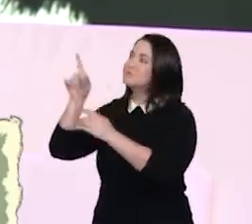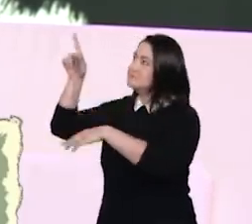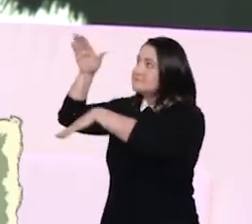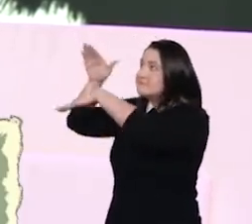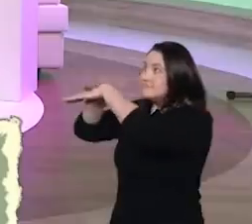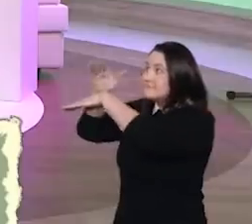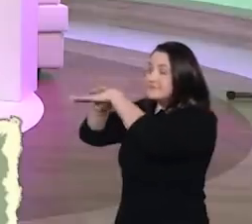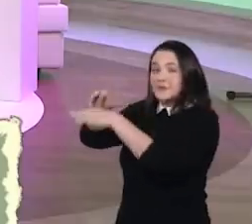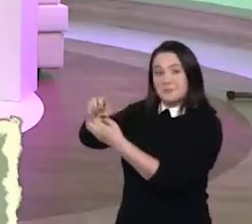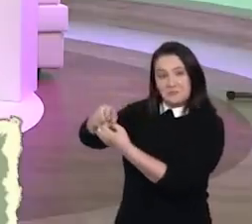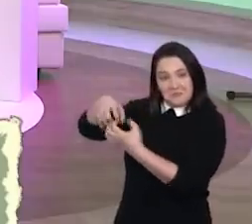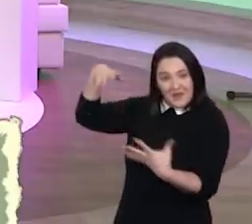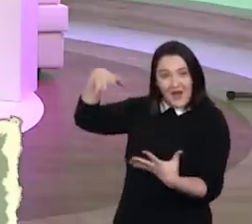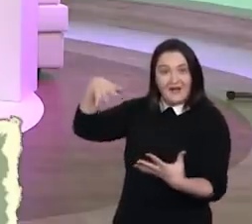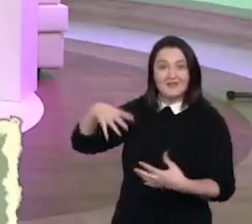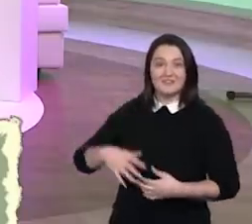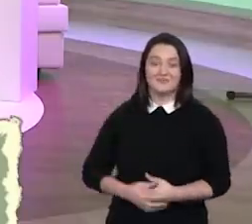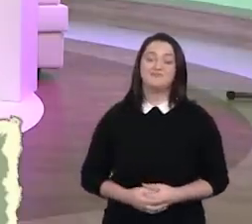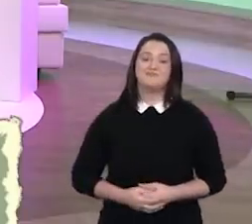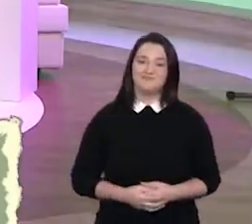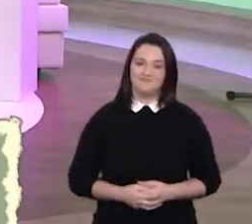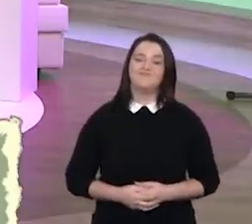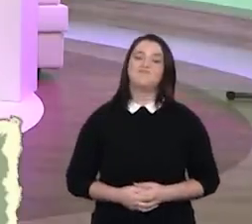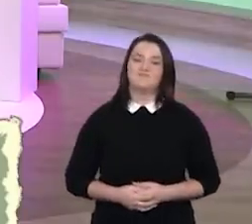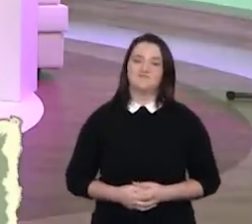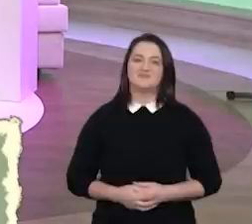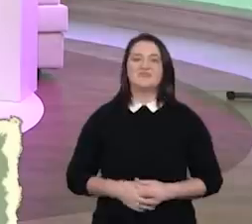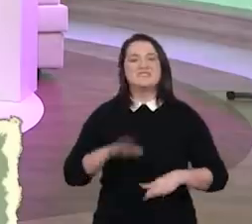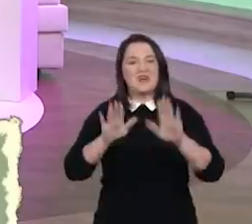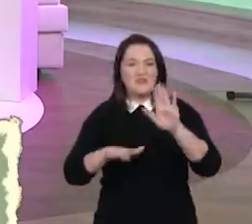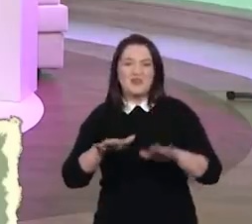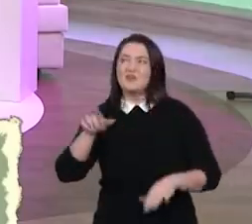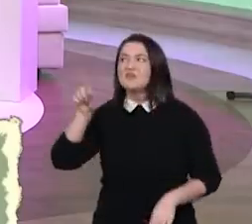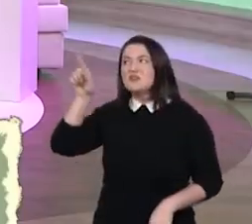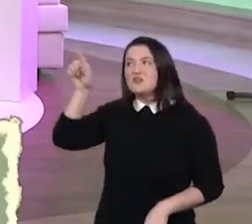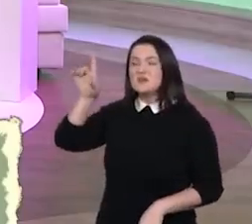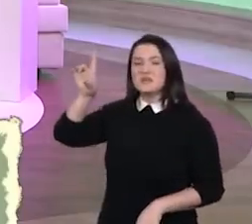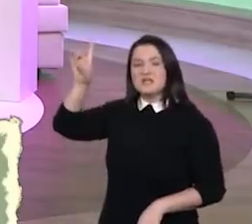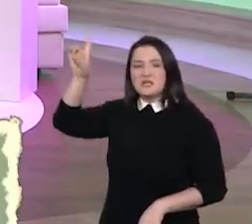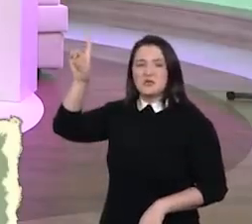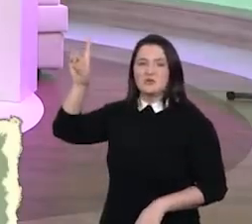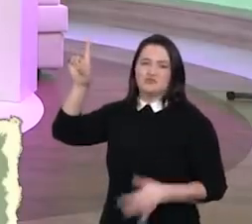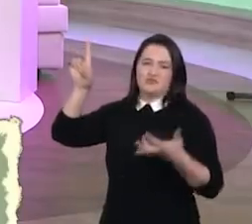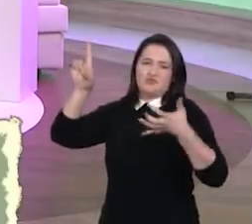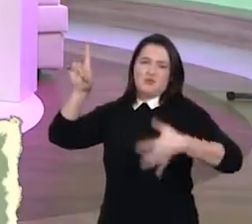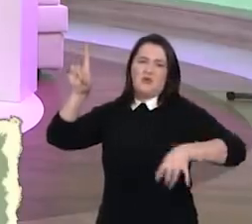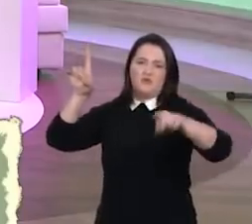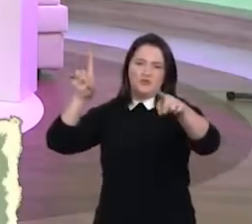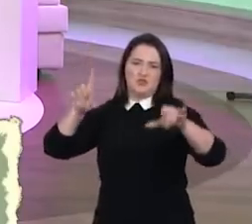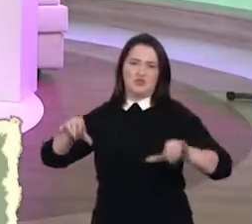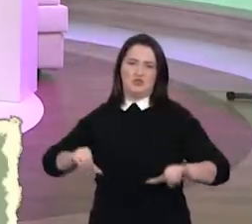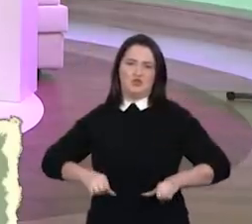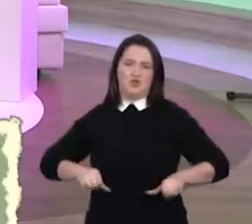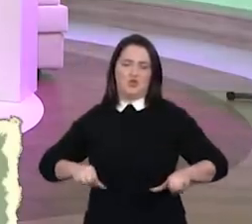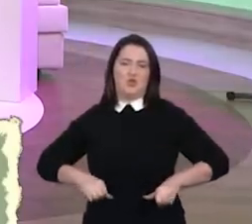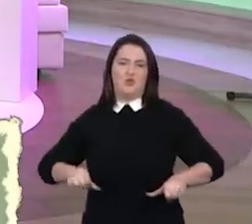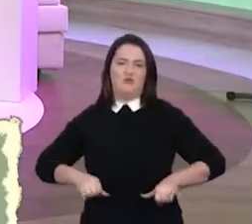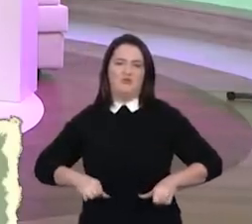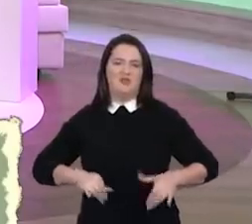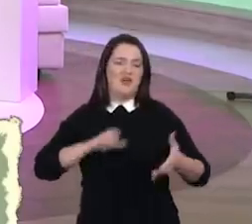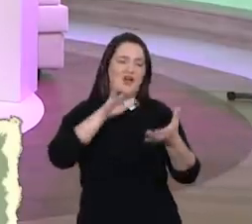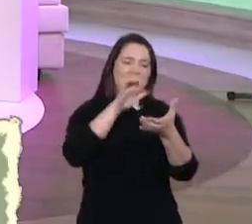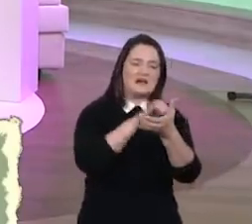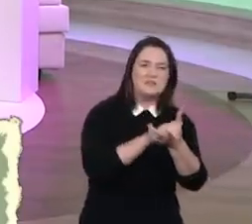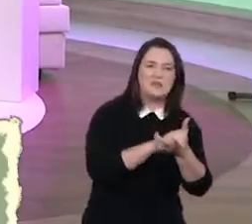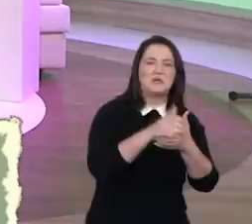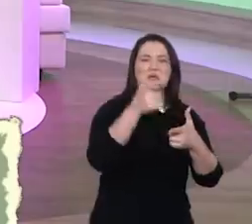dele na sua casa. Talvez, lógico, não é plano de Deus que nós soframos, que o casamento passe por